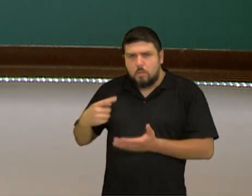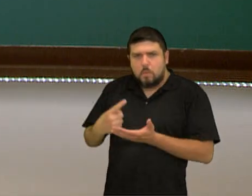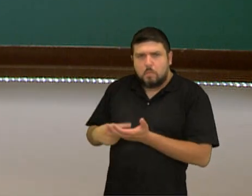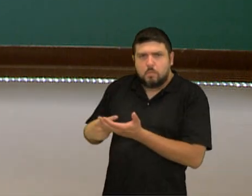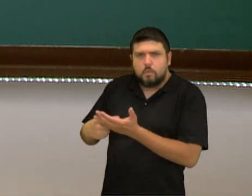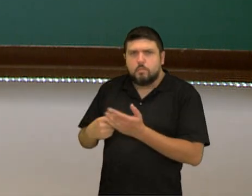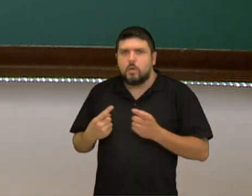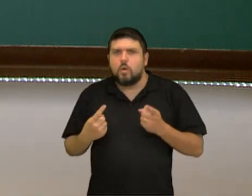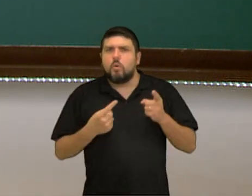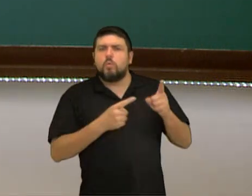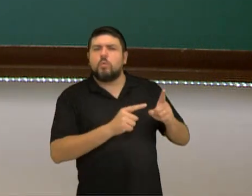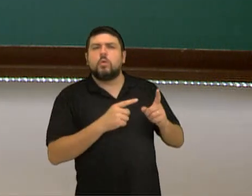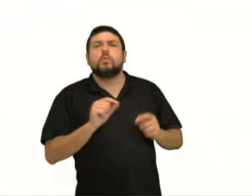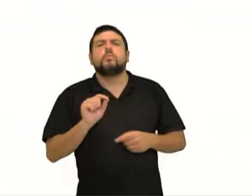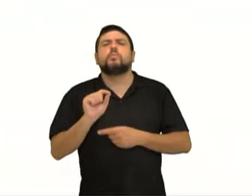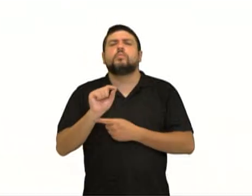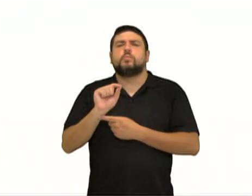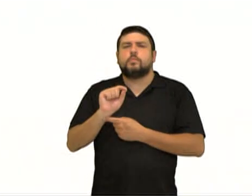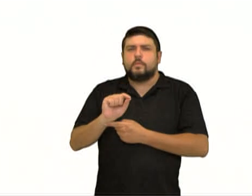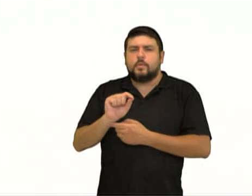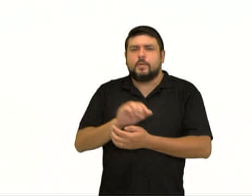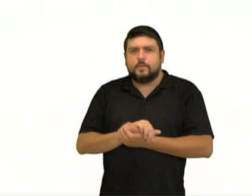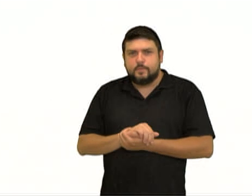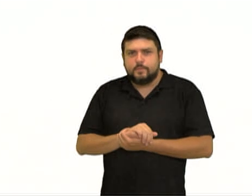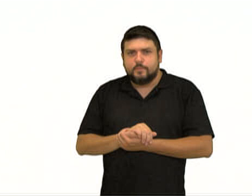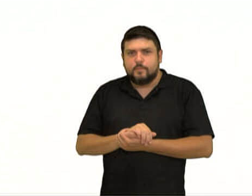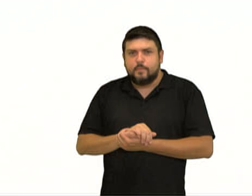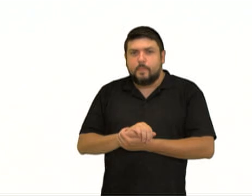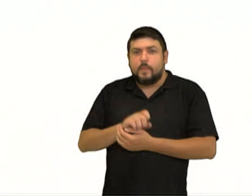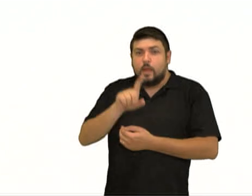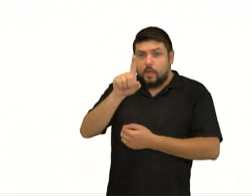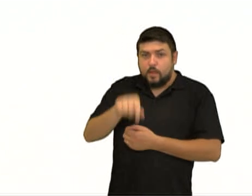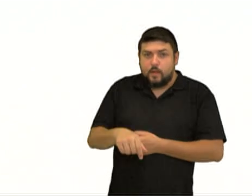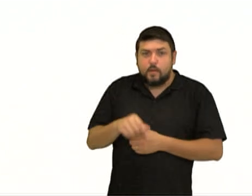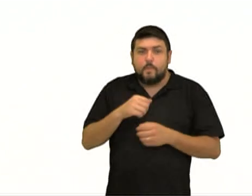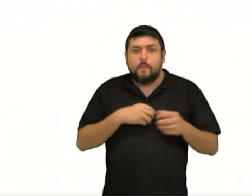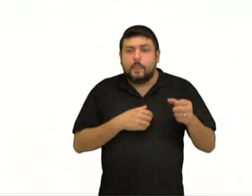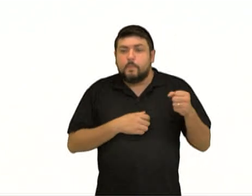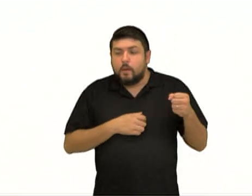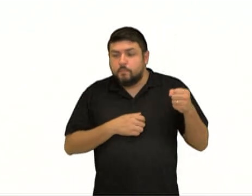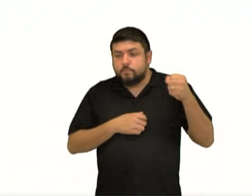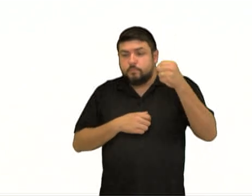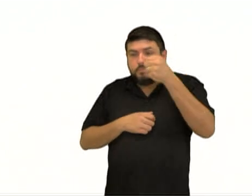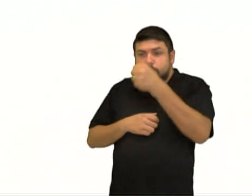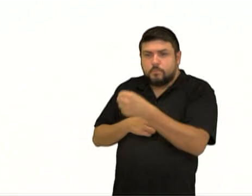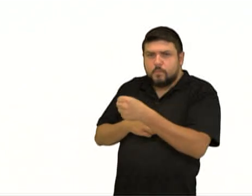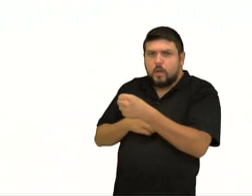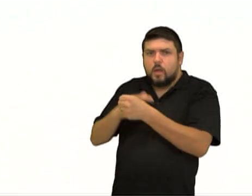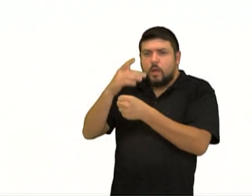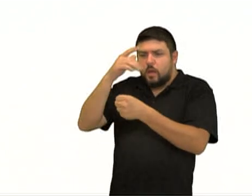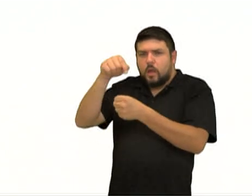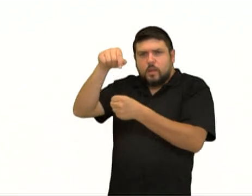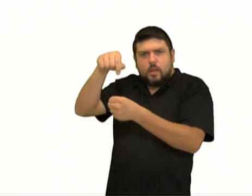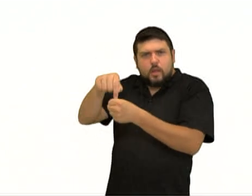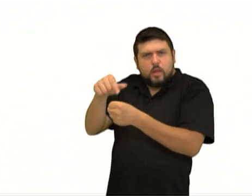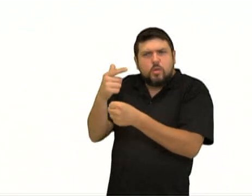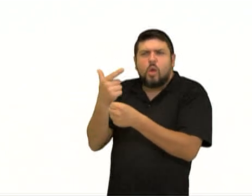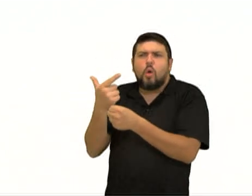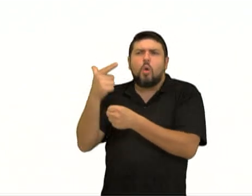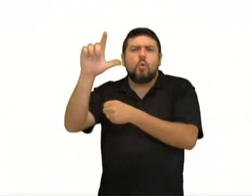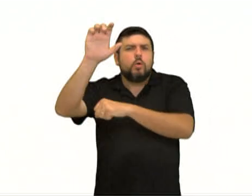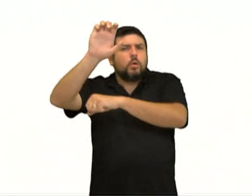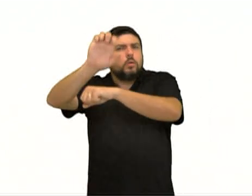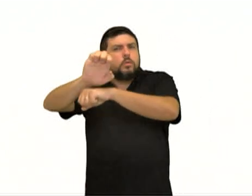Vargas, nós podemos citar a nomeação de um interventor não paulista para o governo.